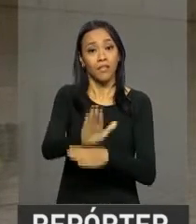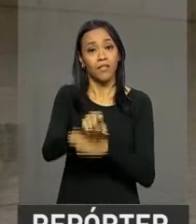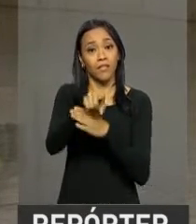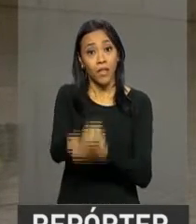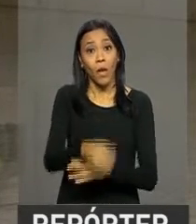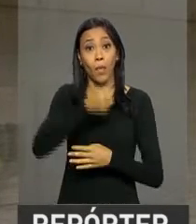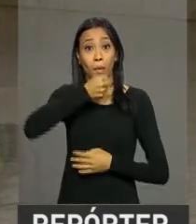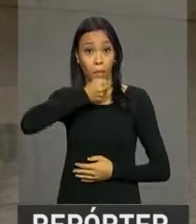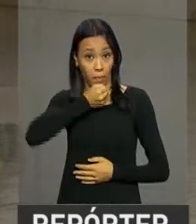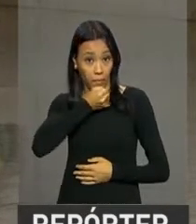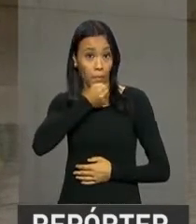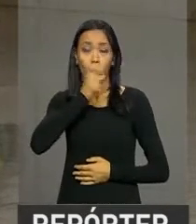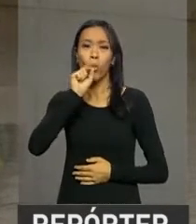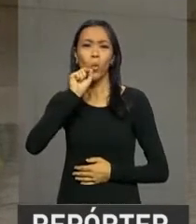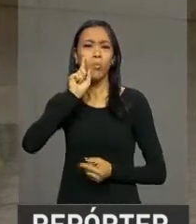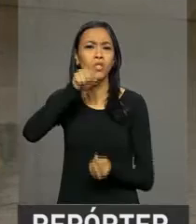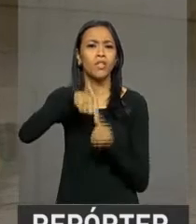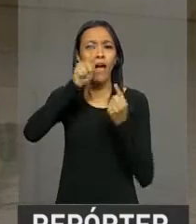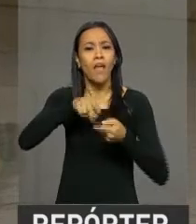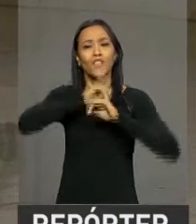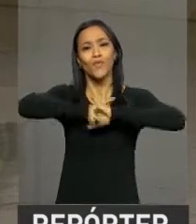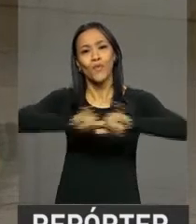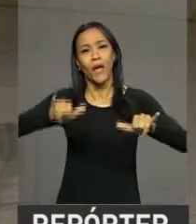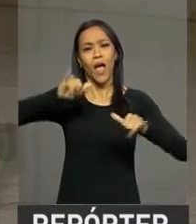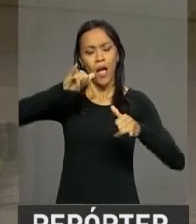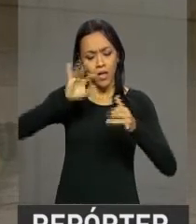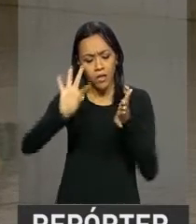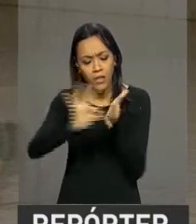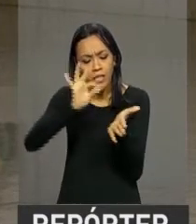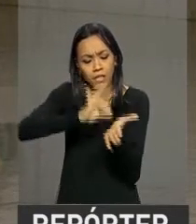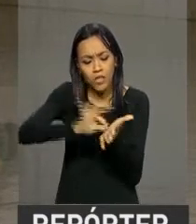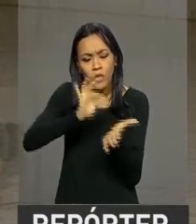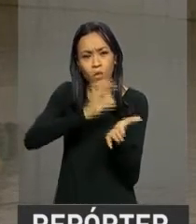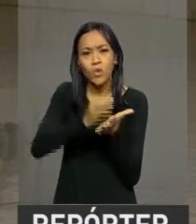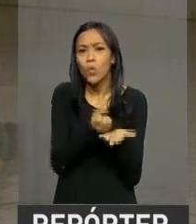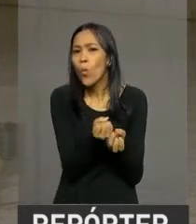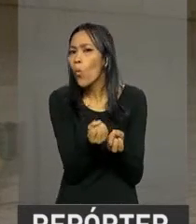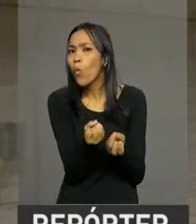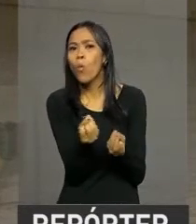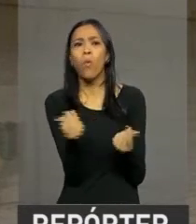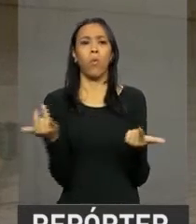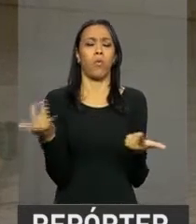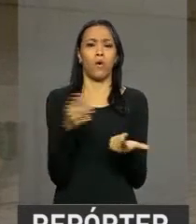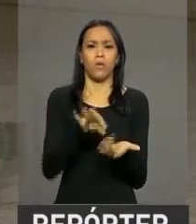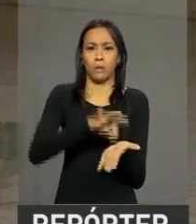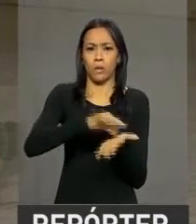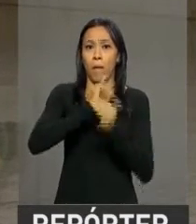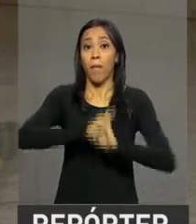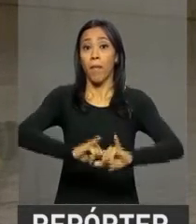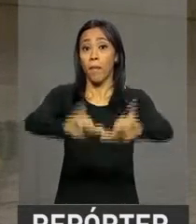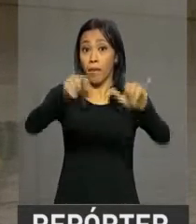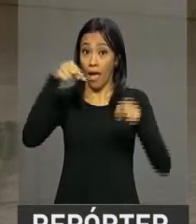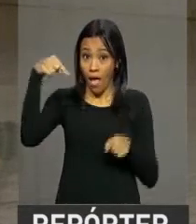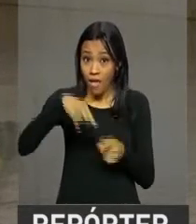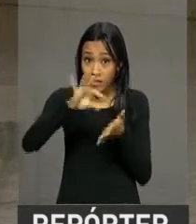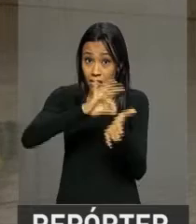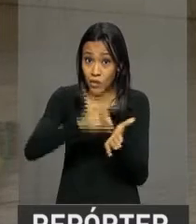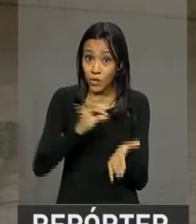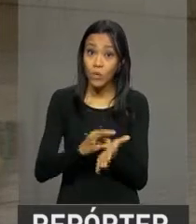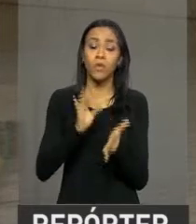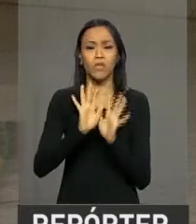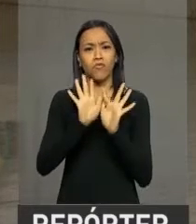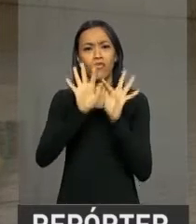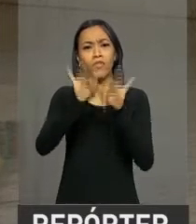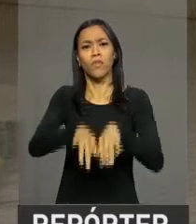hoje à tarde para divulgar um balanço das inscrições no enem o exame nacional do ensino médio inscrições essas que se